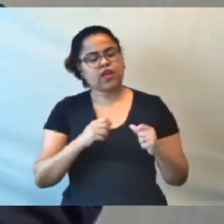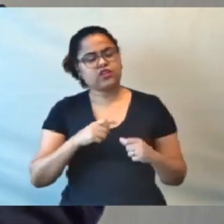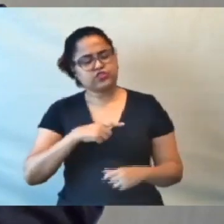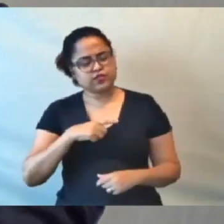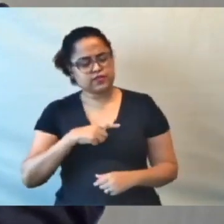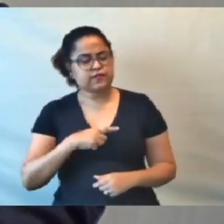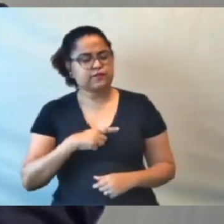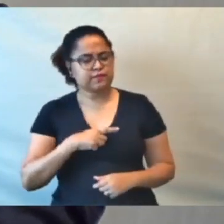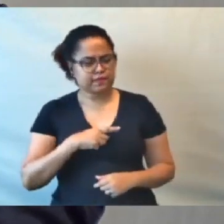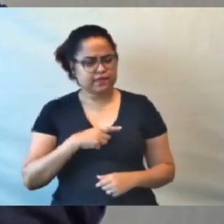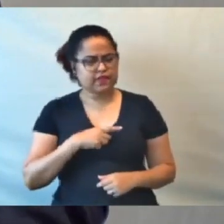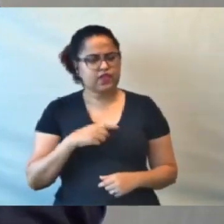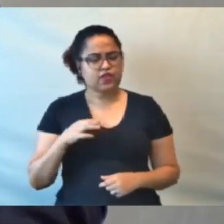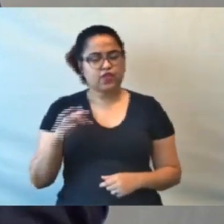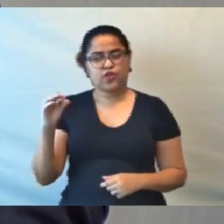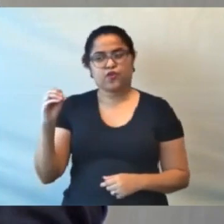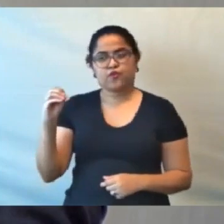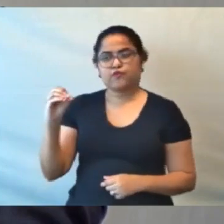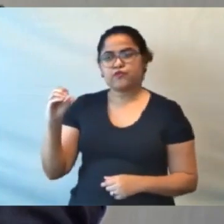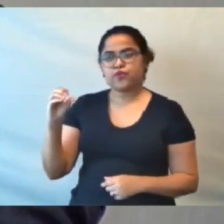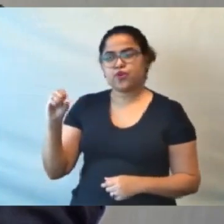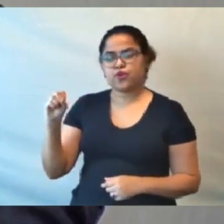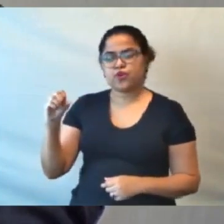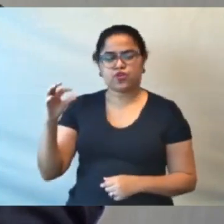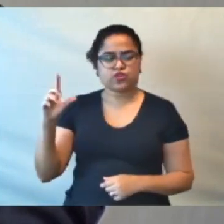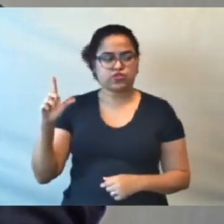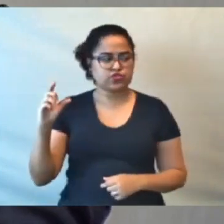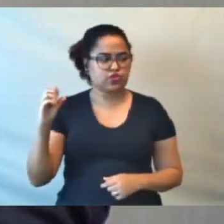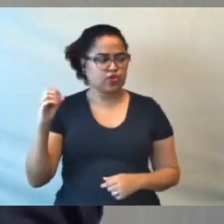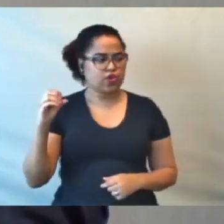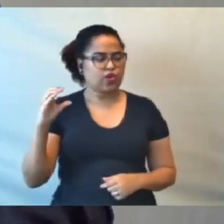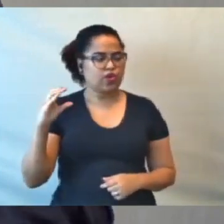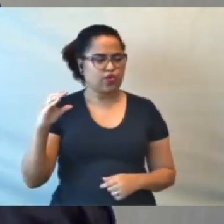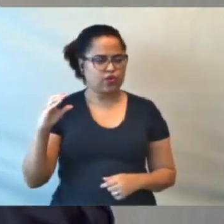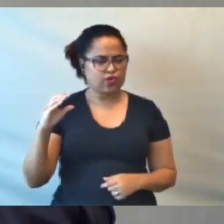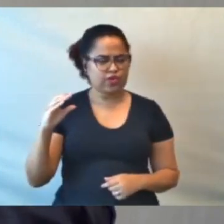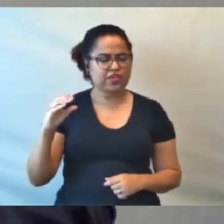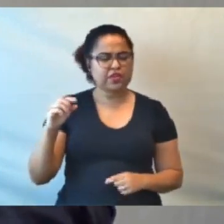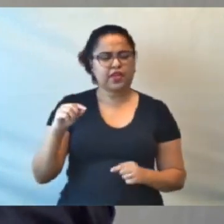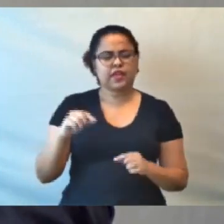com atestados acadêmicos de funcionamento.